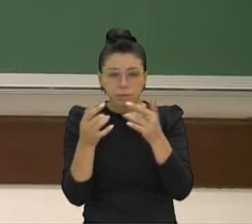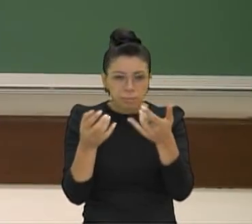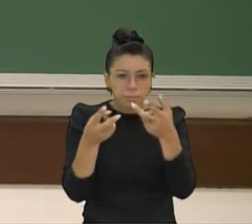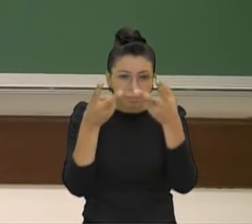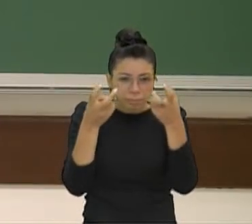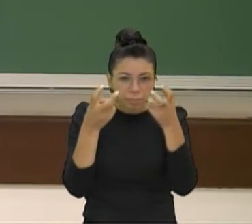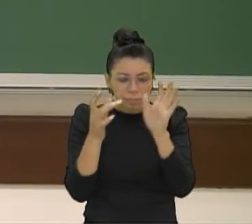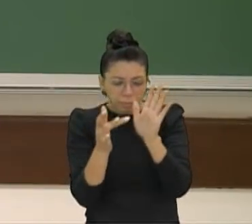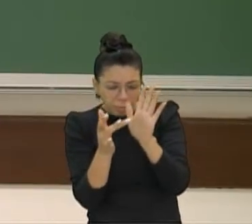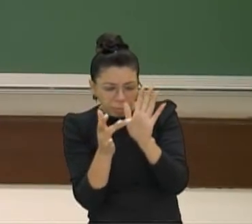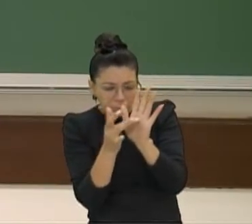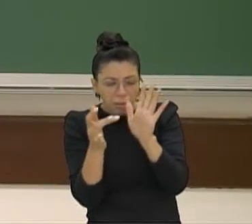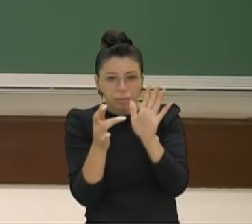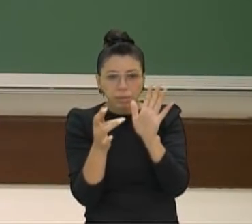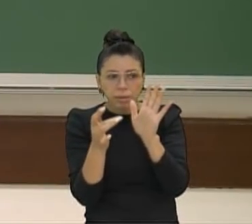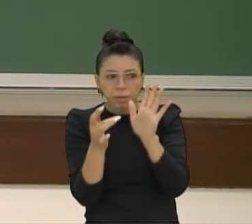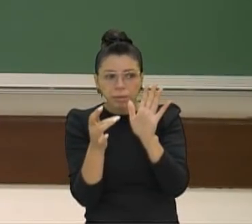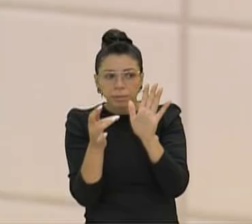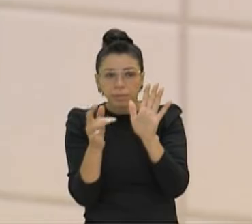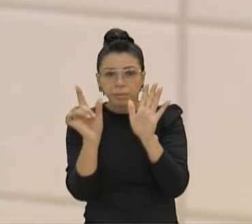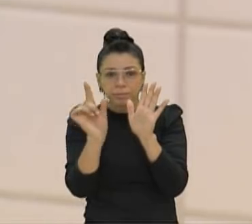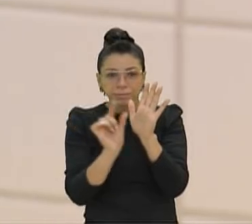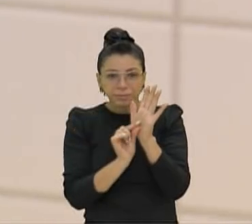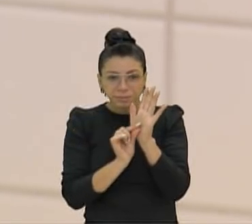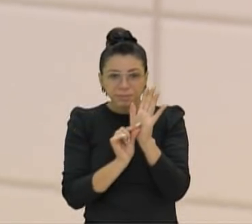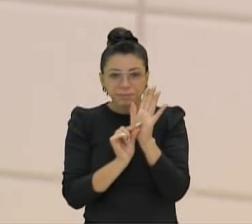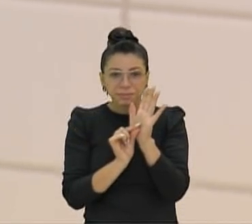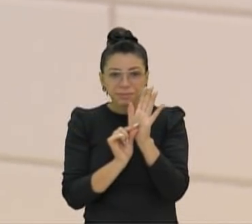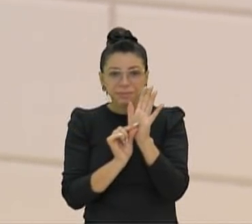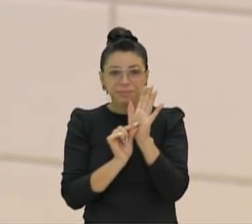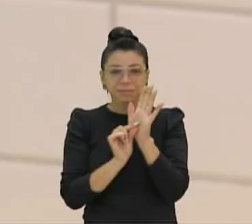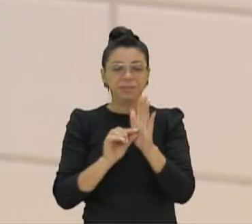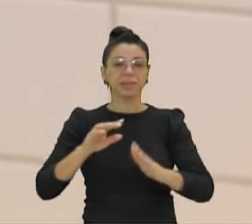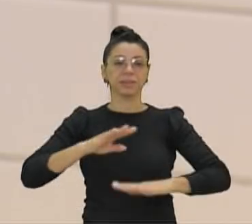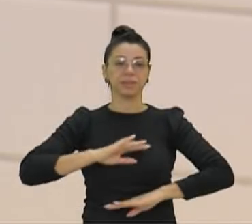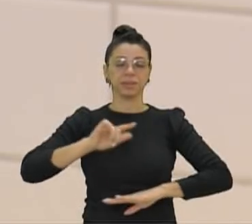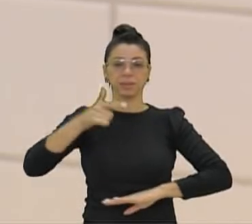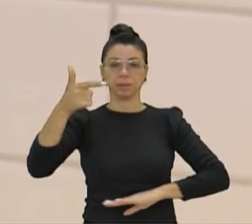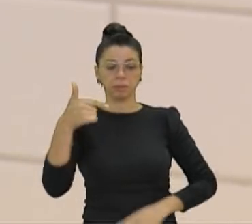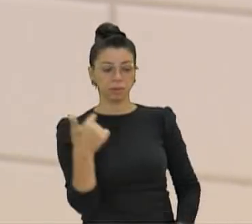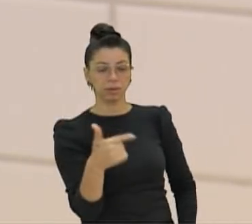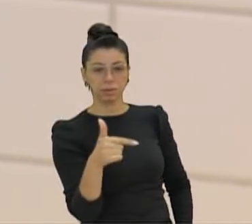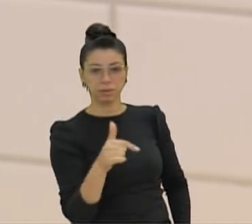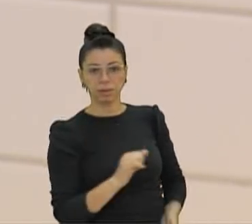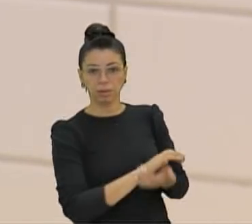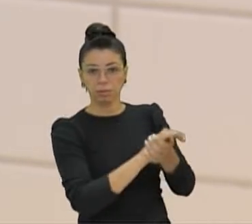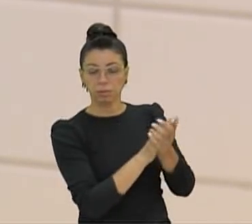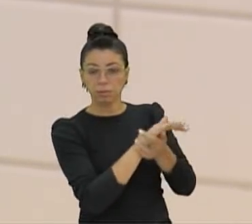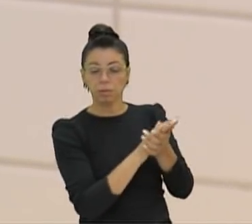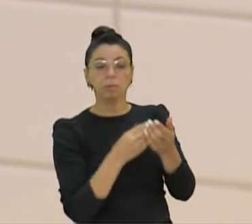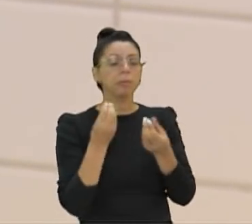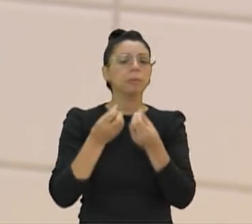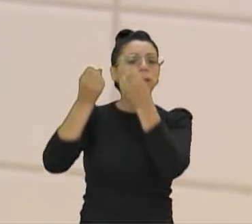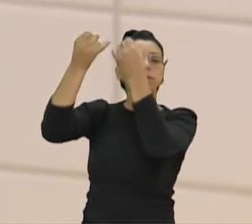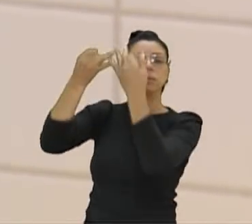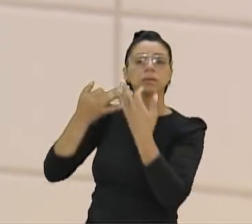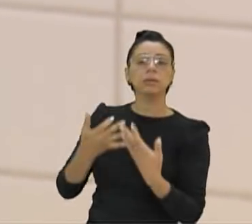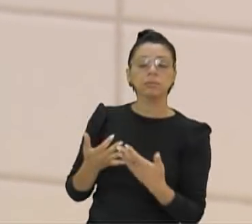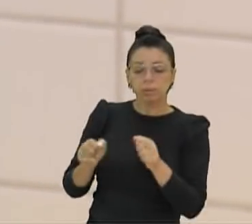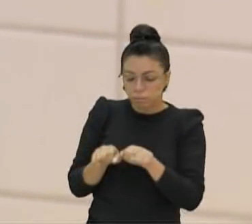que grudou muito, muito menos do que na outra situação sem o sabão? Como que se explica isso,